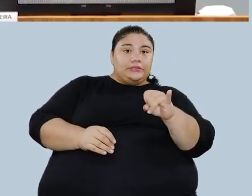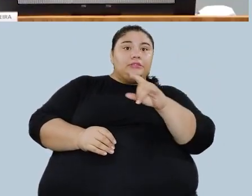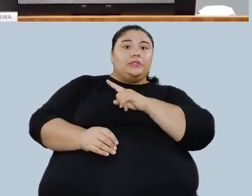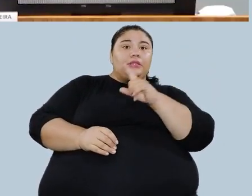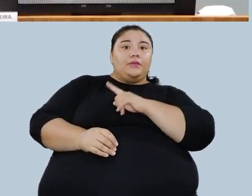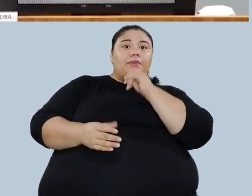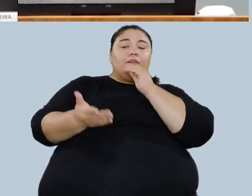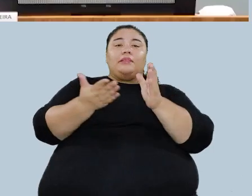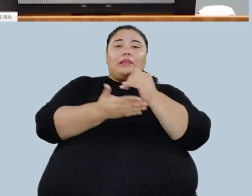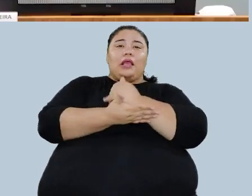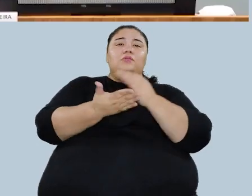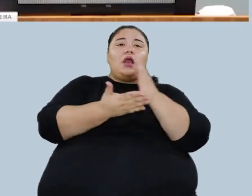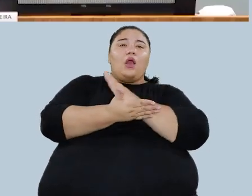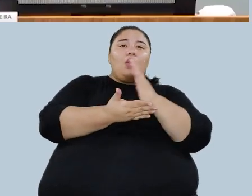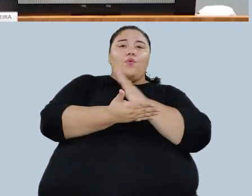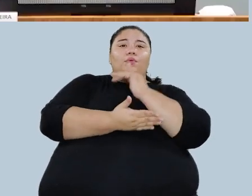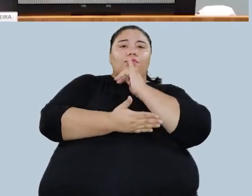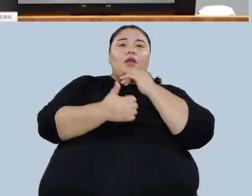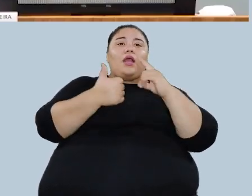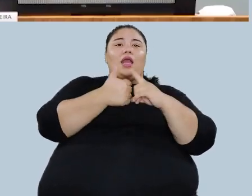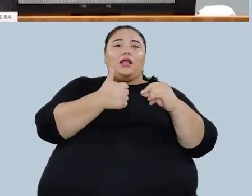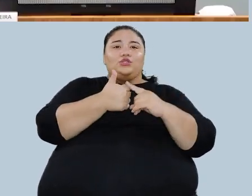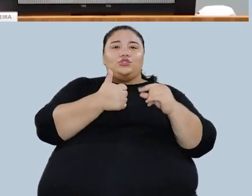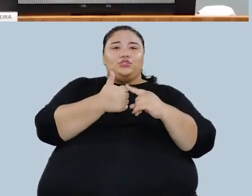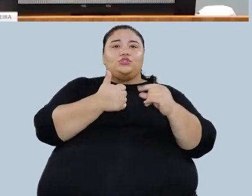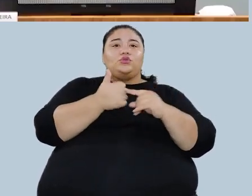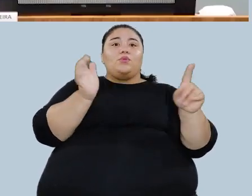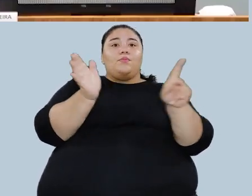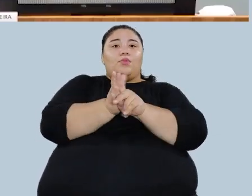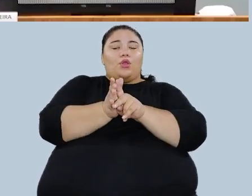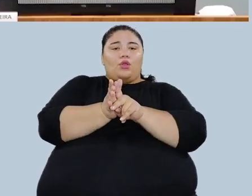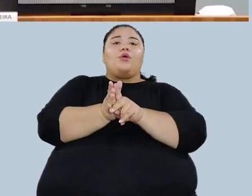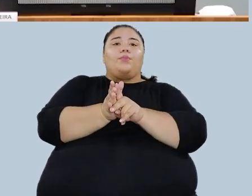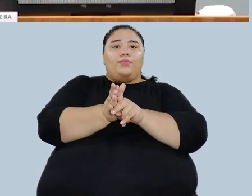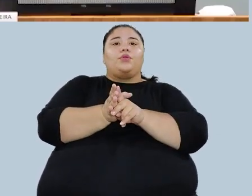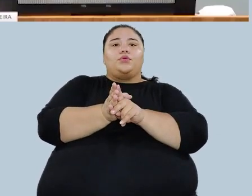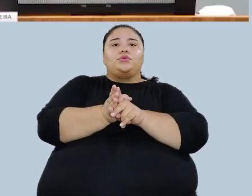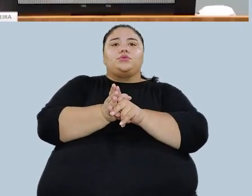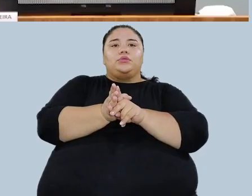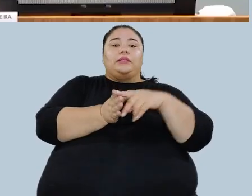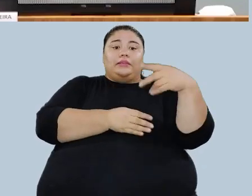se forem dadas ali algumas condições de artigos próprios, né,